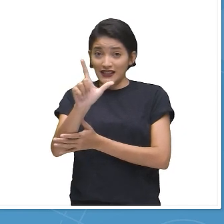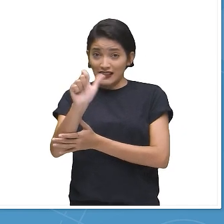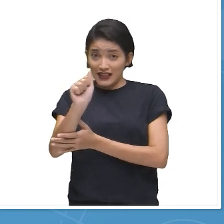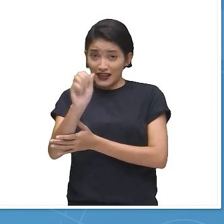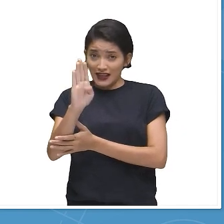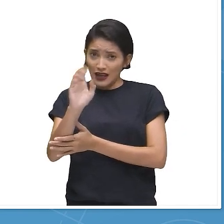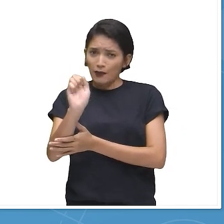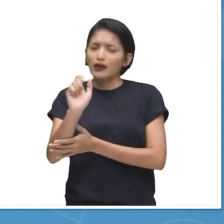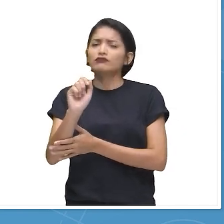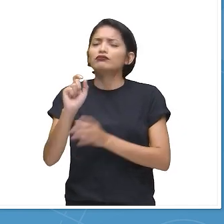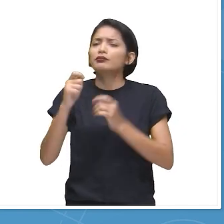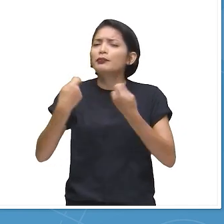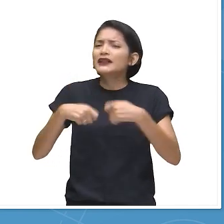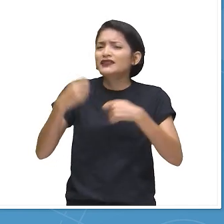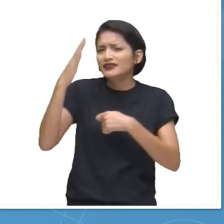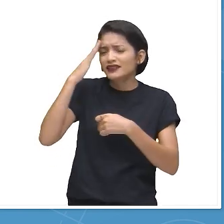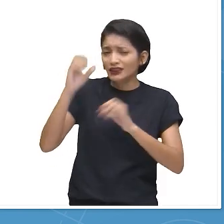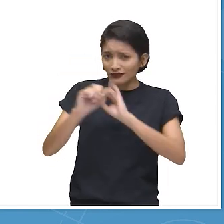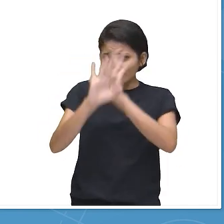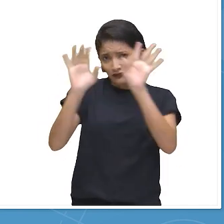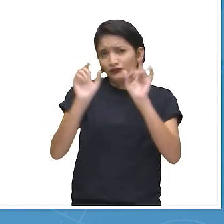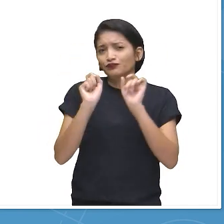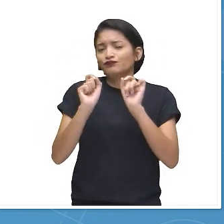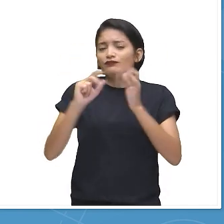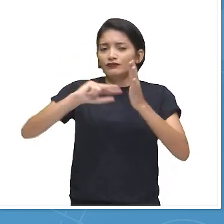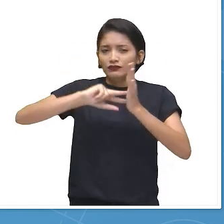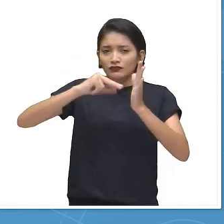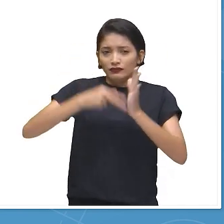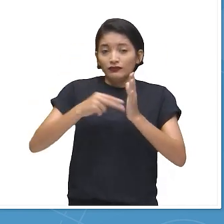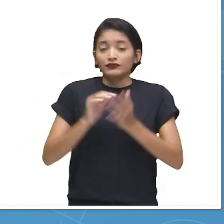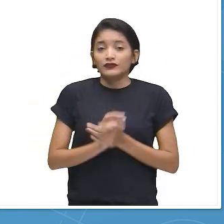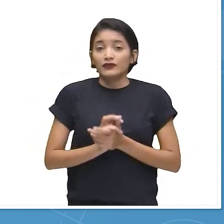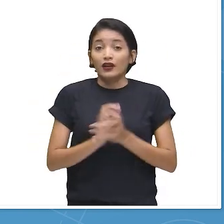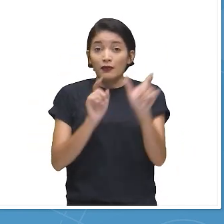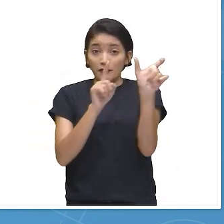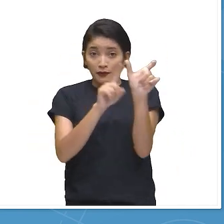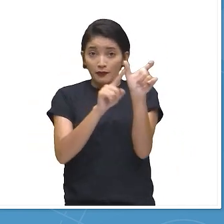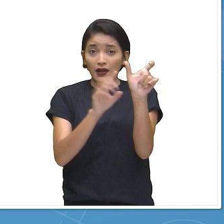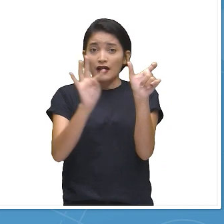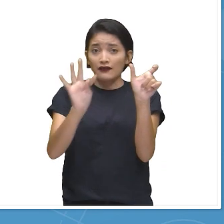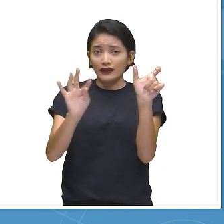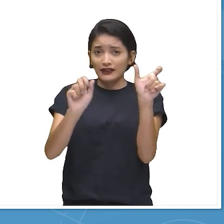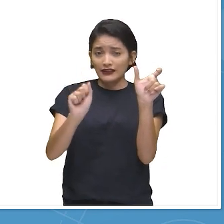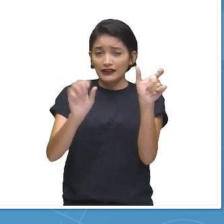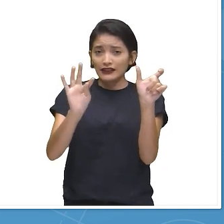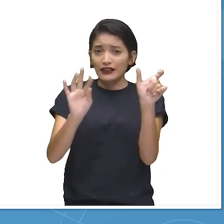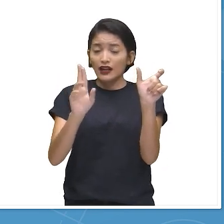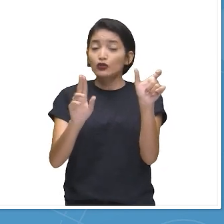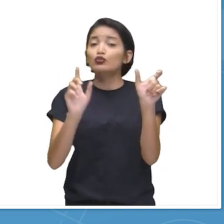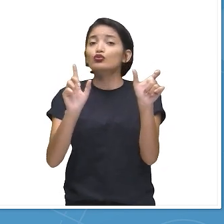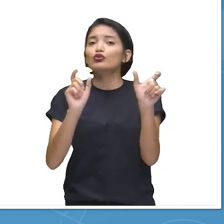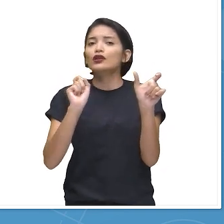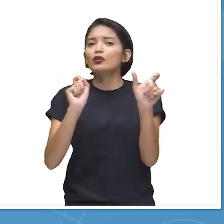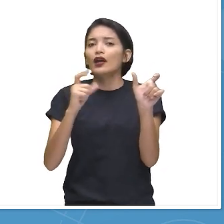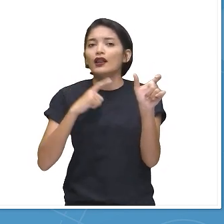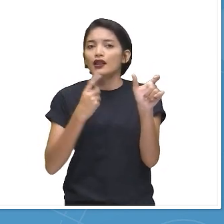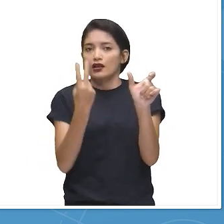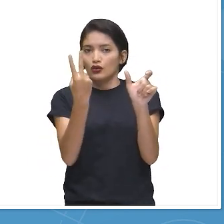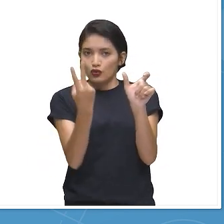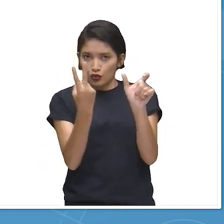é a sílaba. Olha aí, você já leu a palavra tatu e já destacamos que ela tem 2